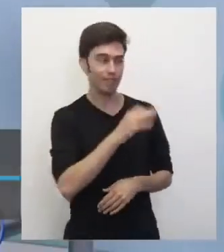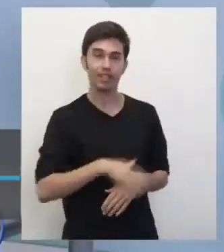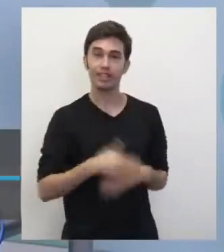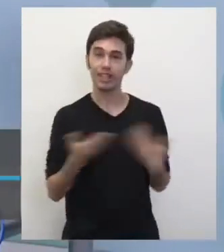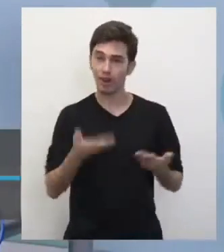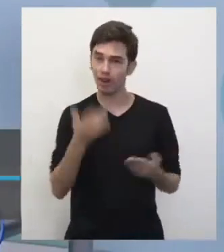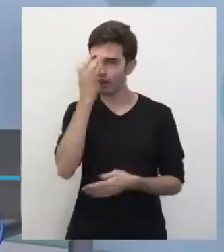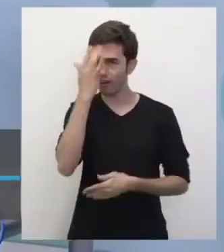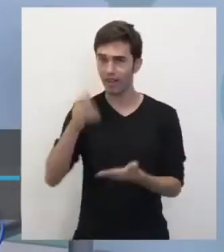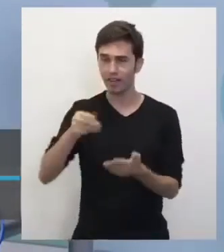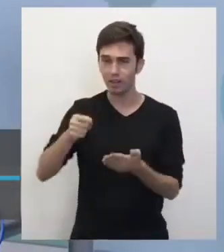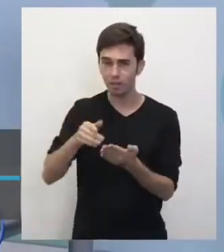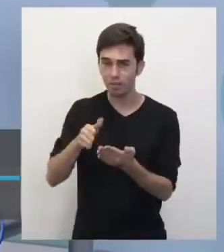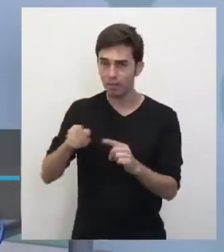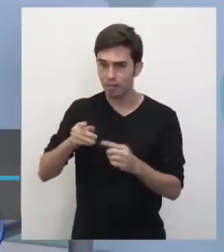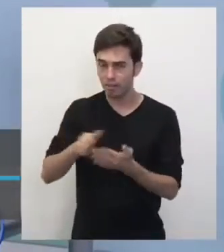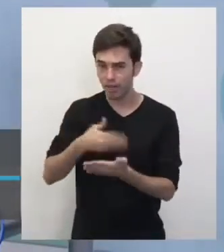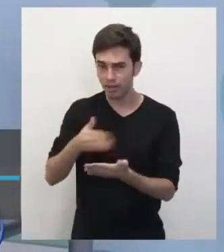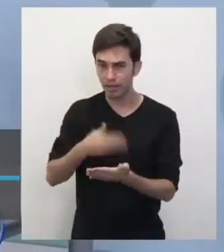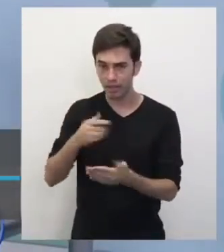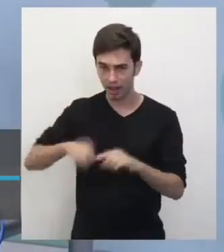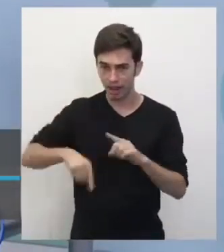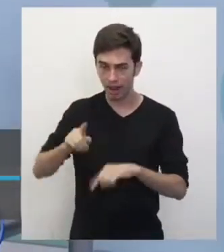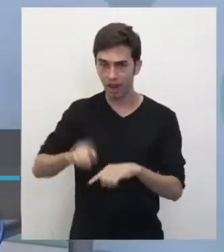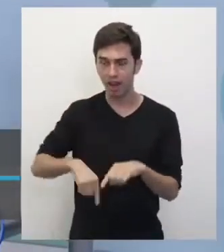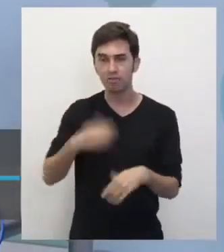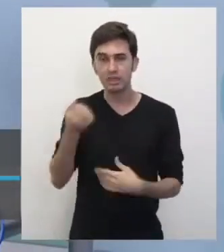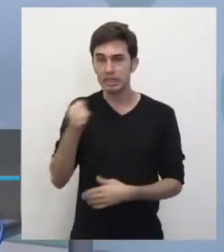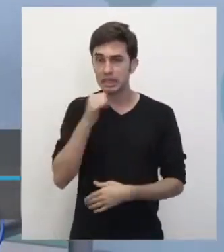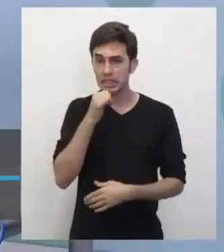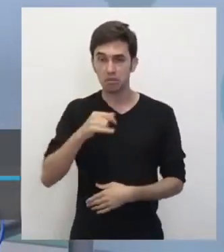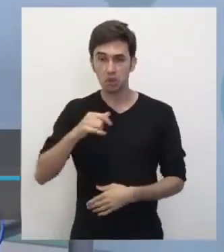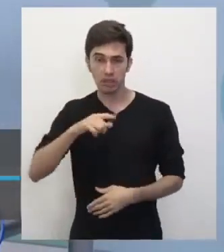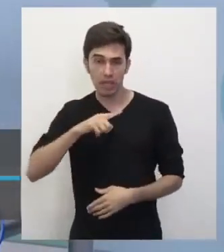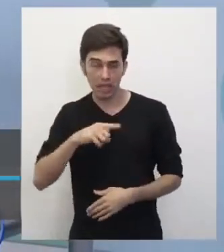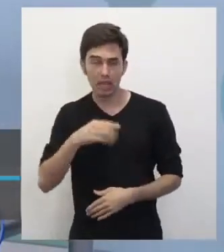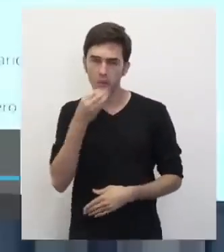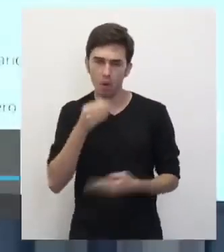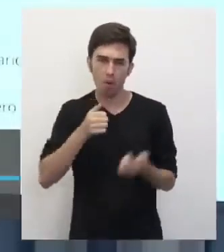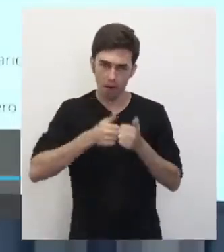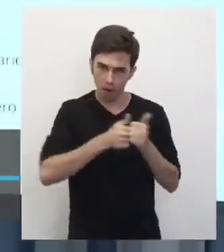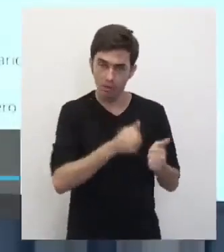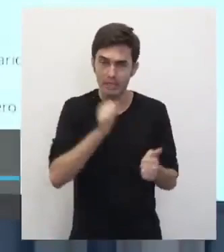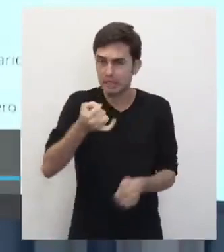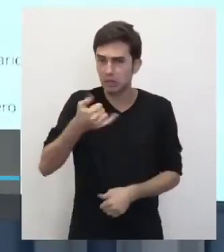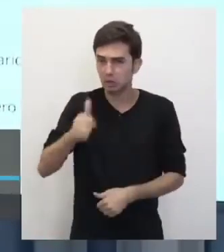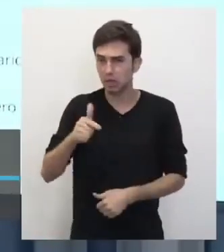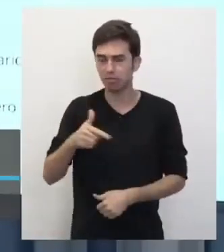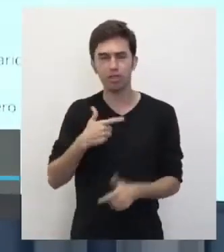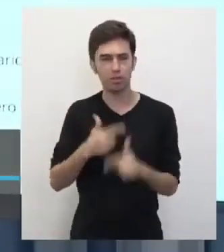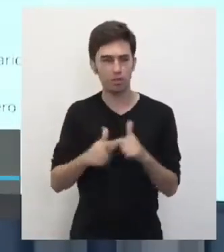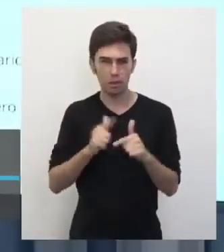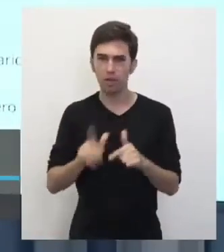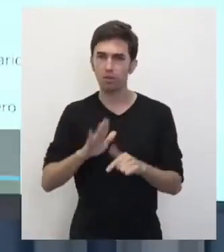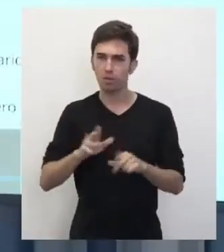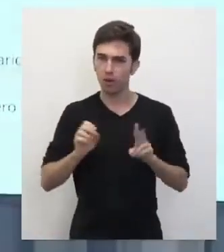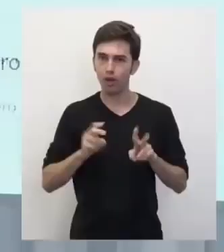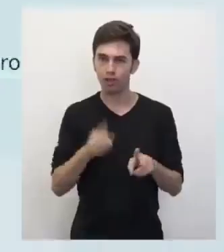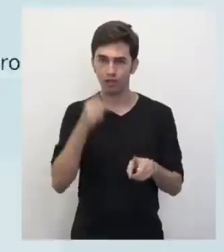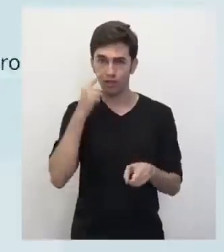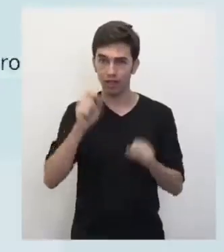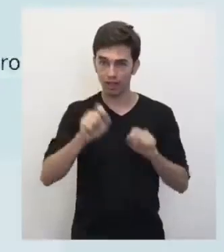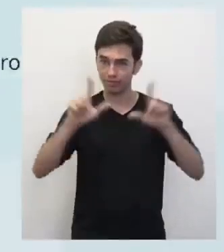o material, se tiver o material, já acompanha por ele mesmo, né? E vamos tocar, né, Jonas? Isso aí. Então, vamos começar com a habilidade, como